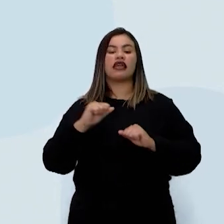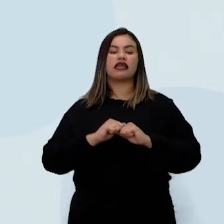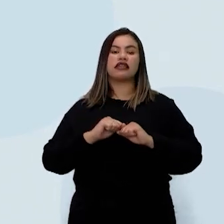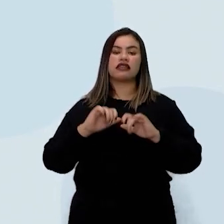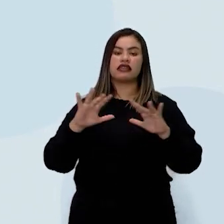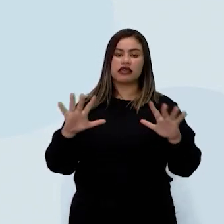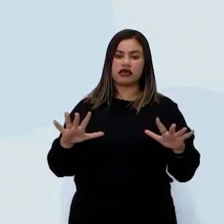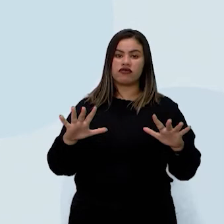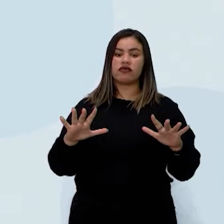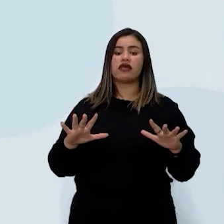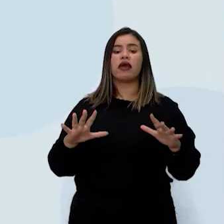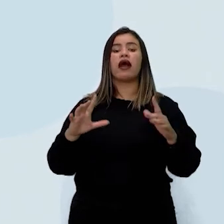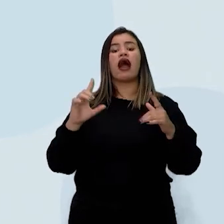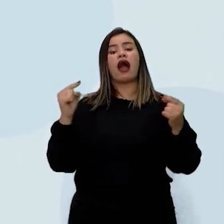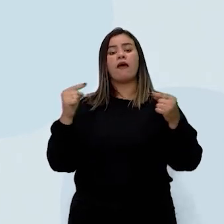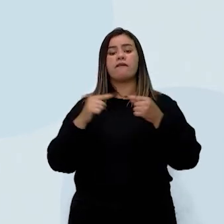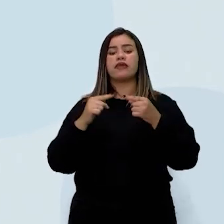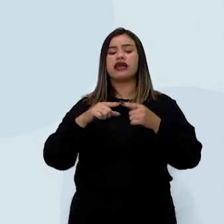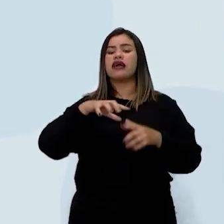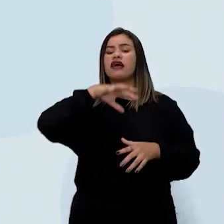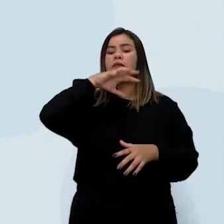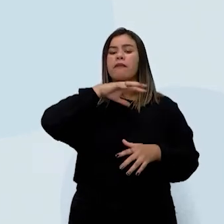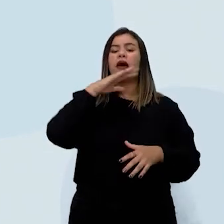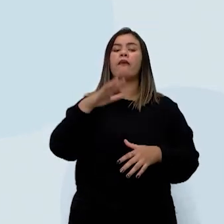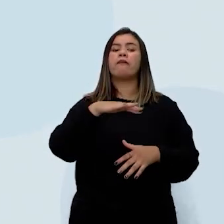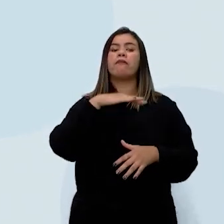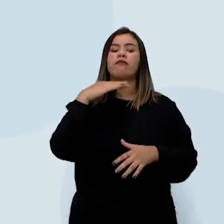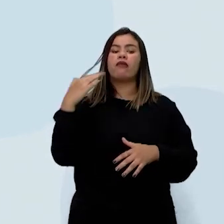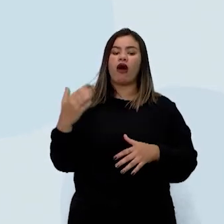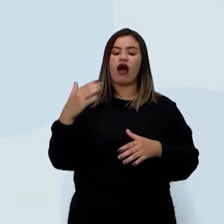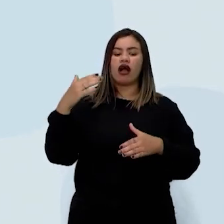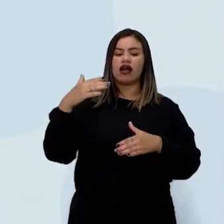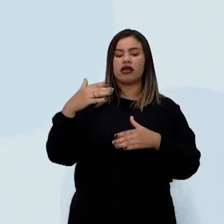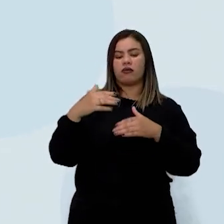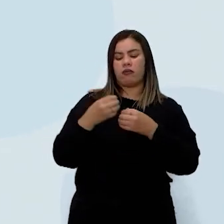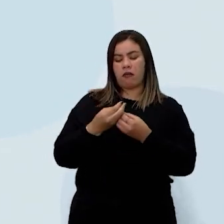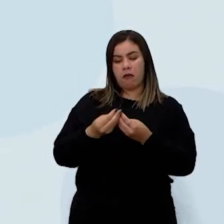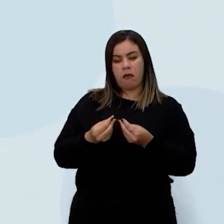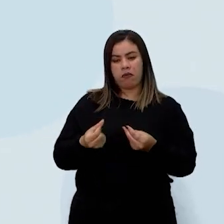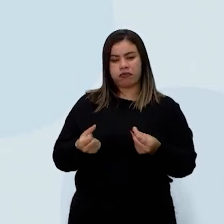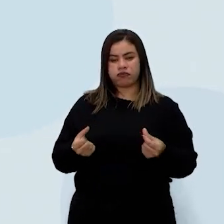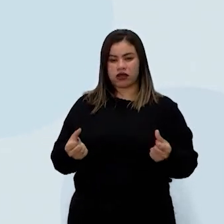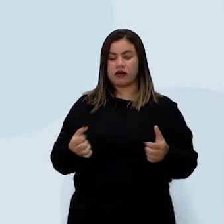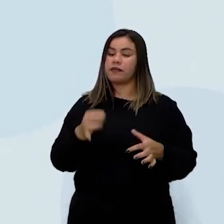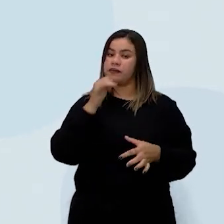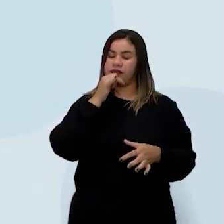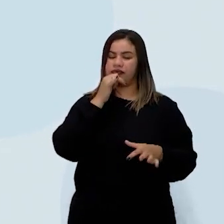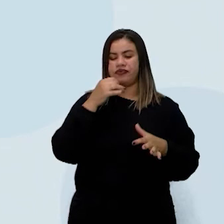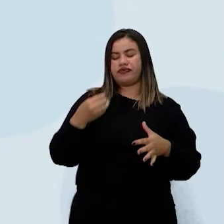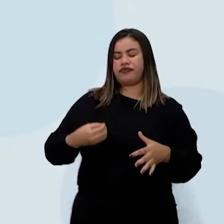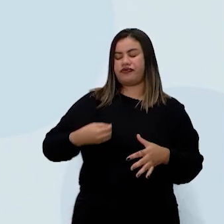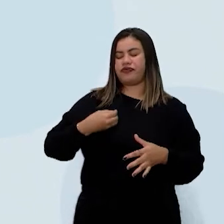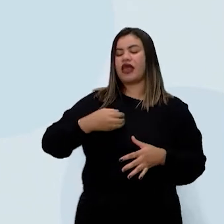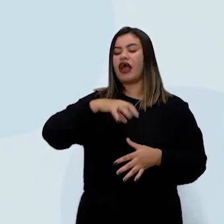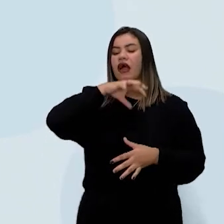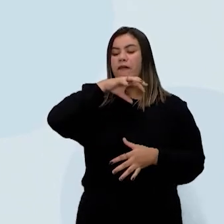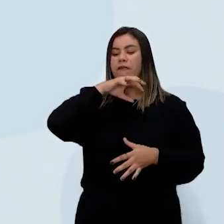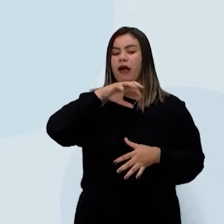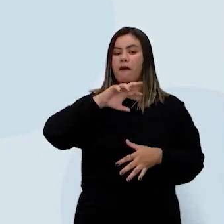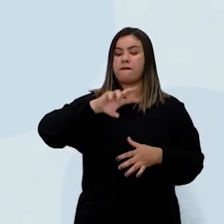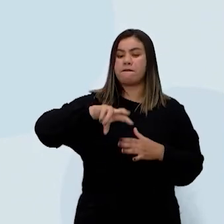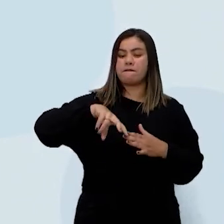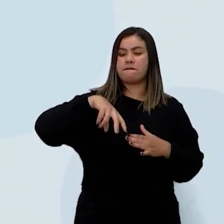pelo processo de decomposição dos animais. Então, aqueles animais, por exemplo, que morrem ao longo da vida, quando eles vão